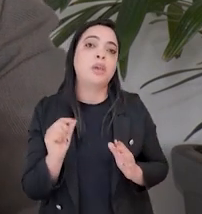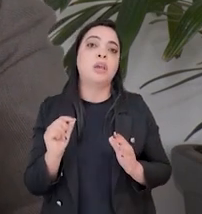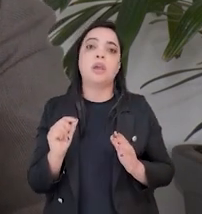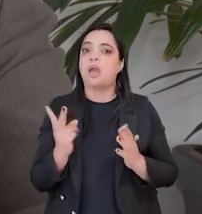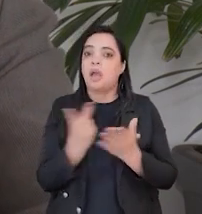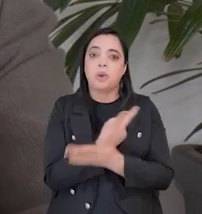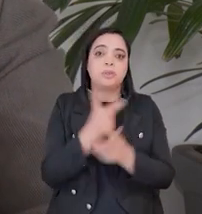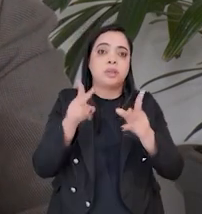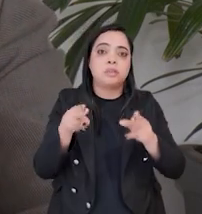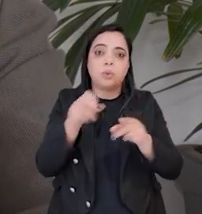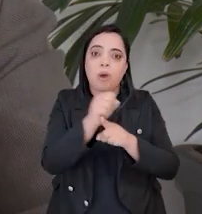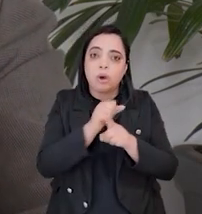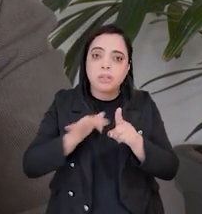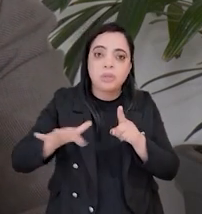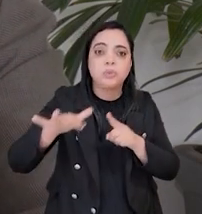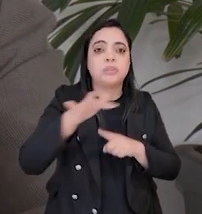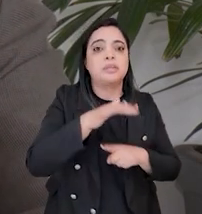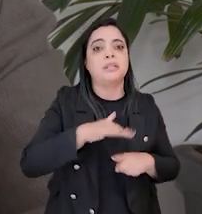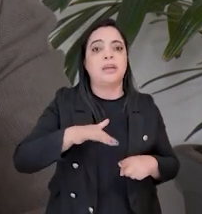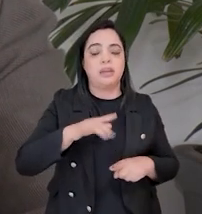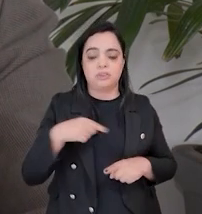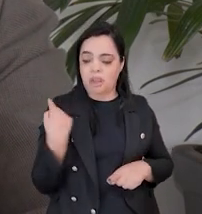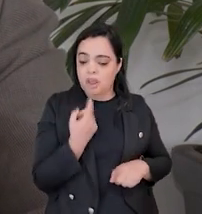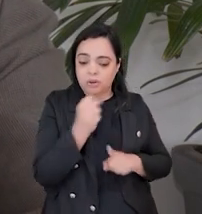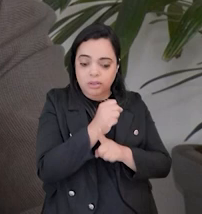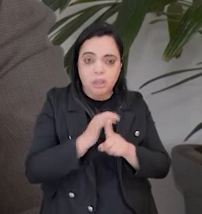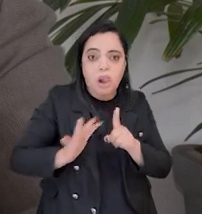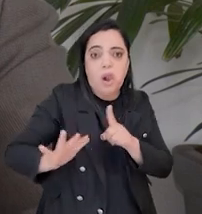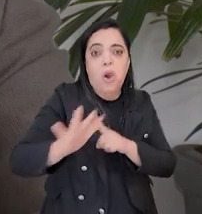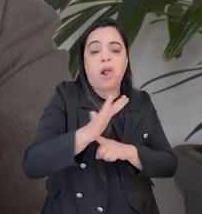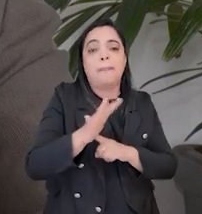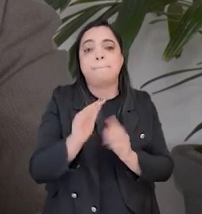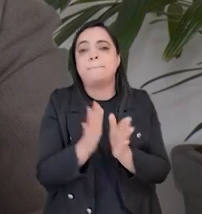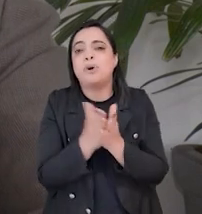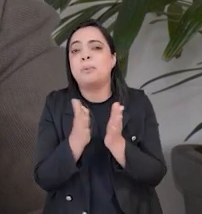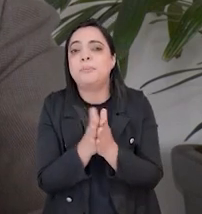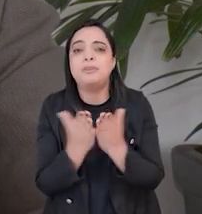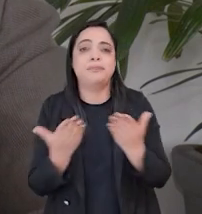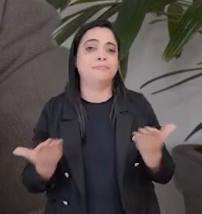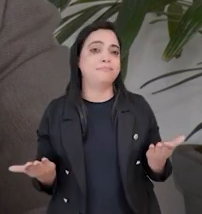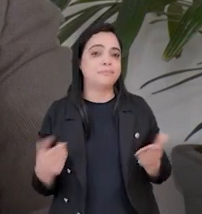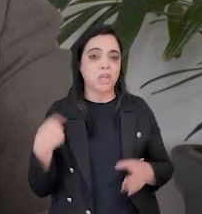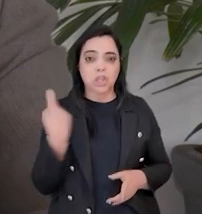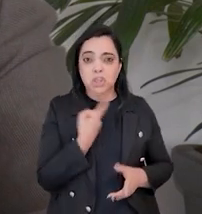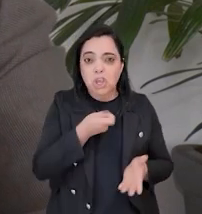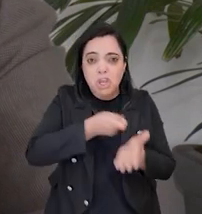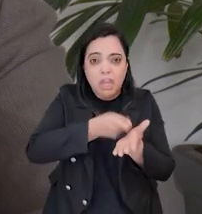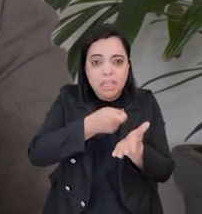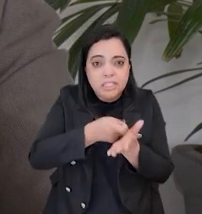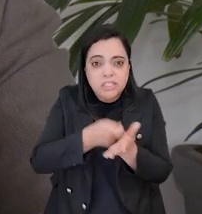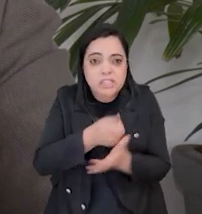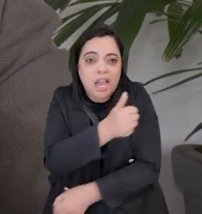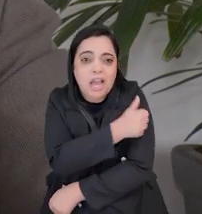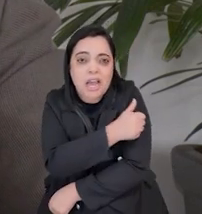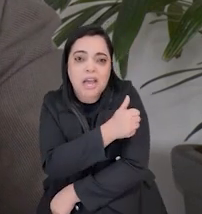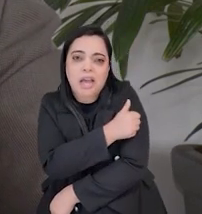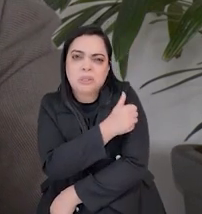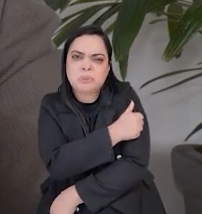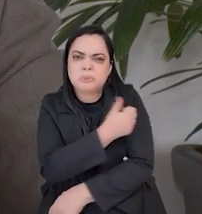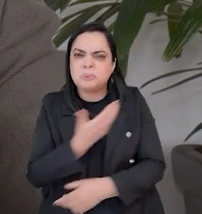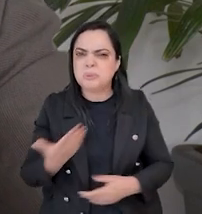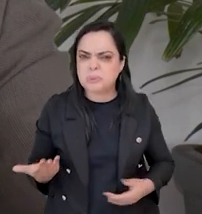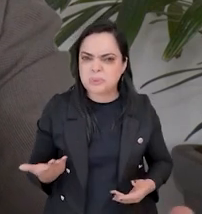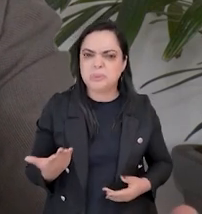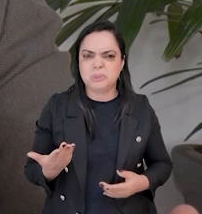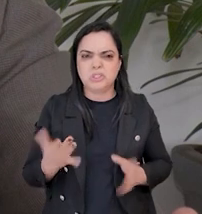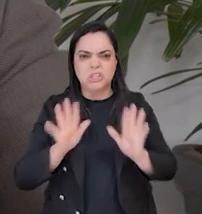corresponde ao que acontece na nossa sociedade a nossa sociedade está empobrecida e nós vamos ainda exigir que os nossos